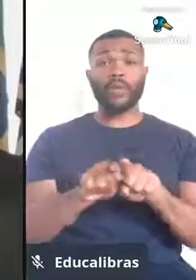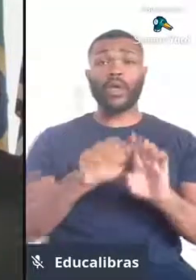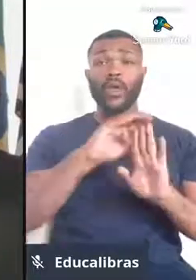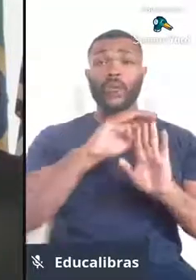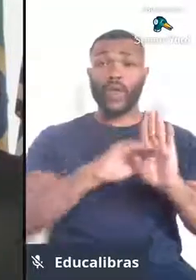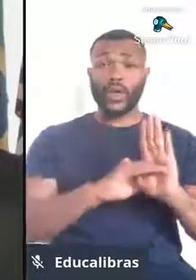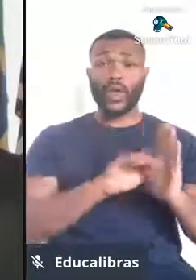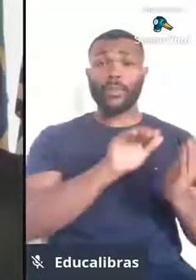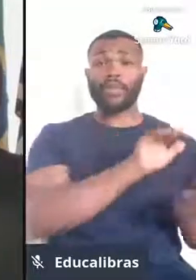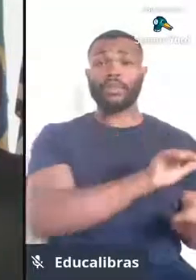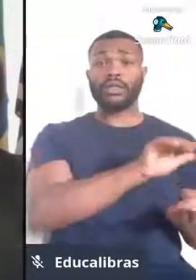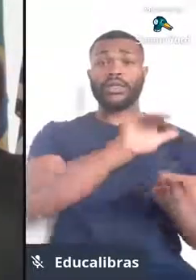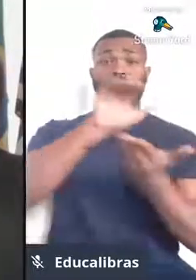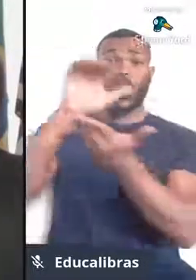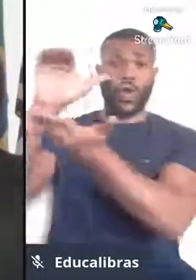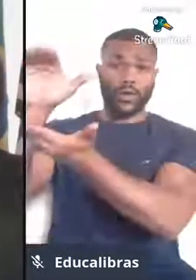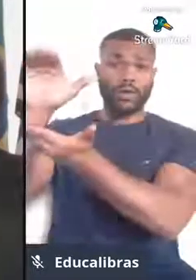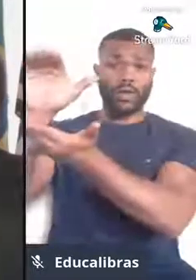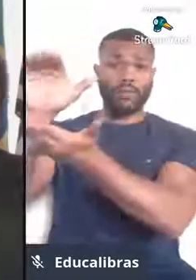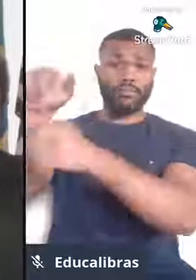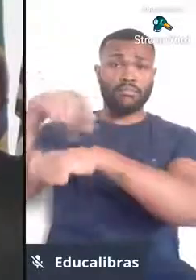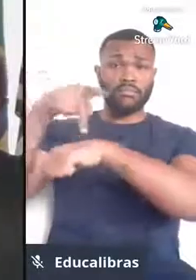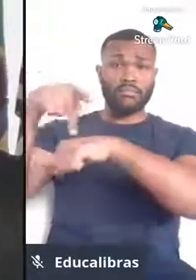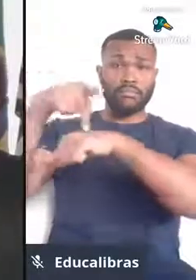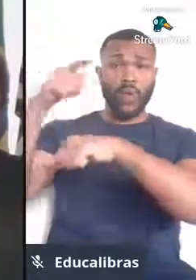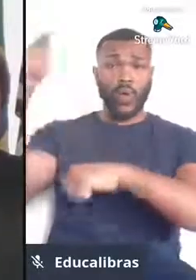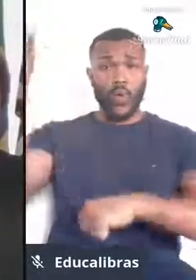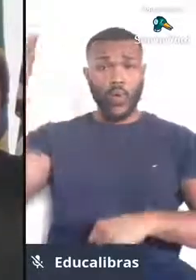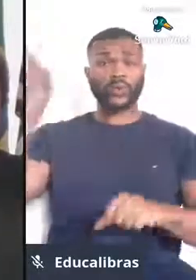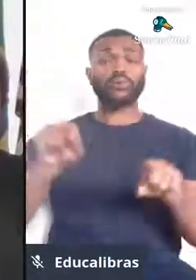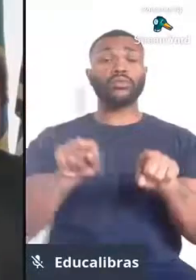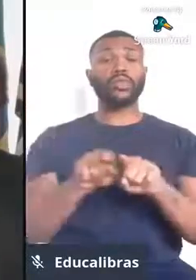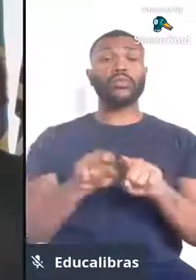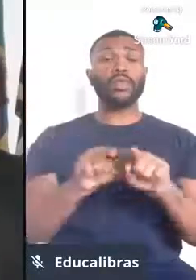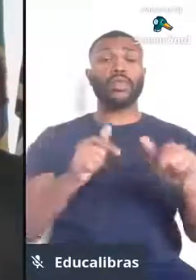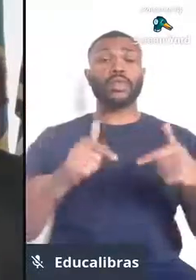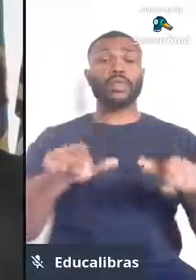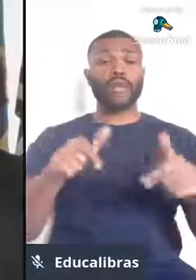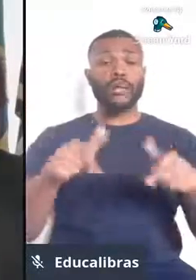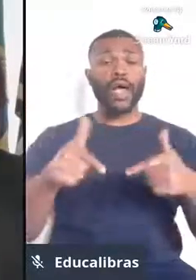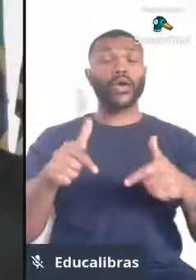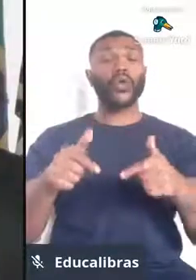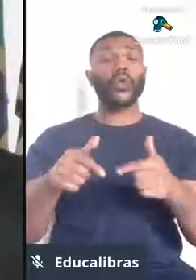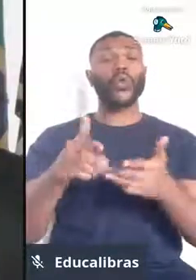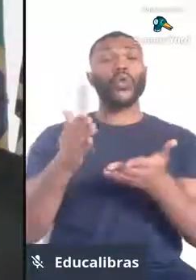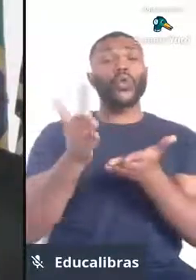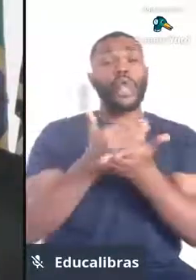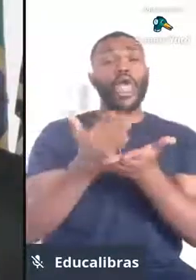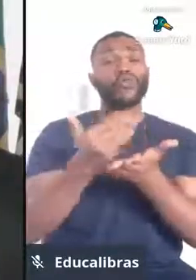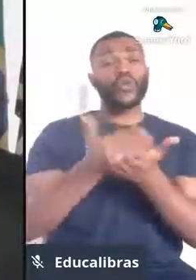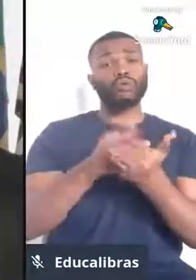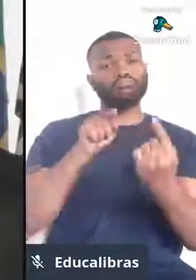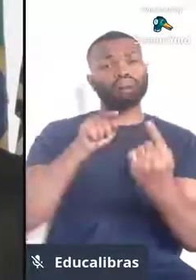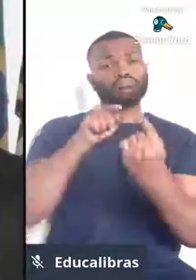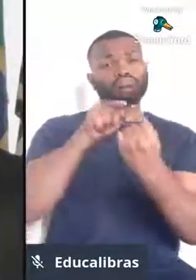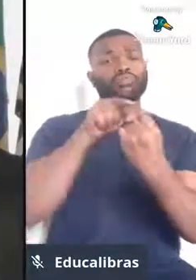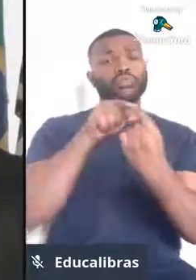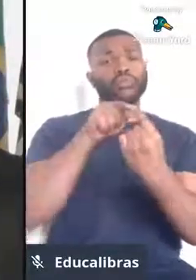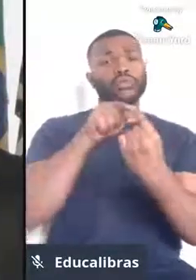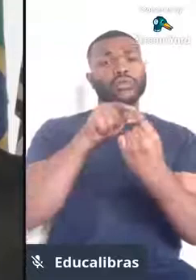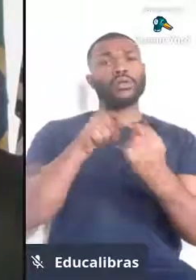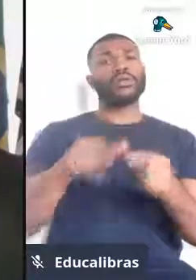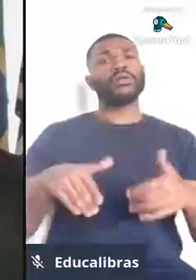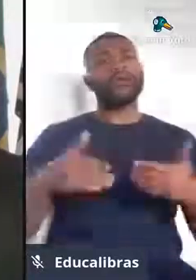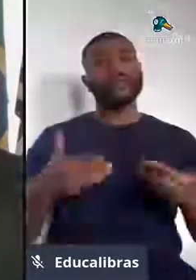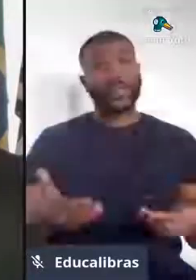fomento à exportação, e atuando diretamente na cadeia do livro, na Câmara Brasileira do Livro, e com as outras frentes,